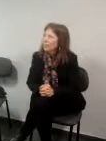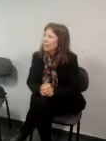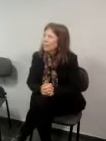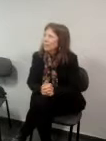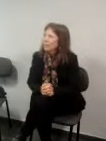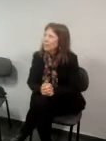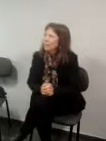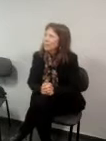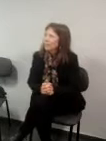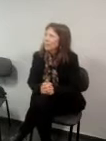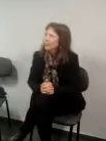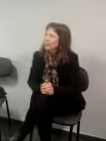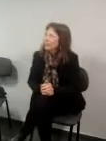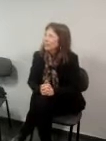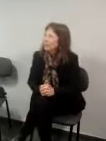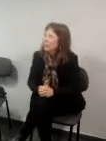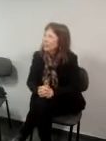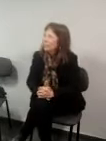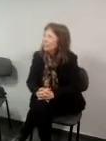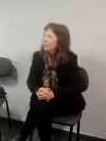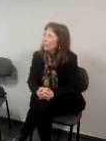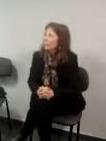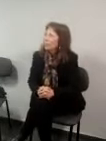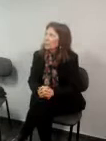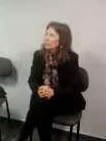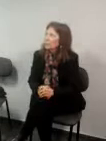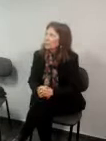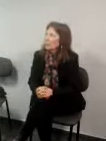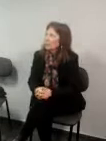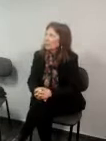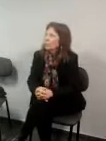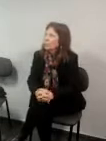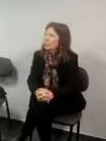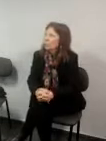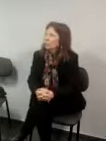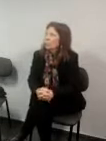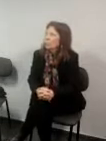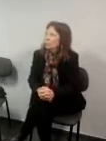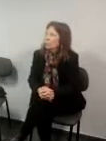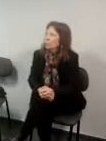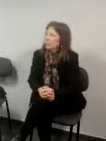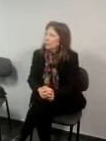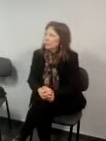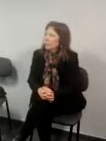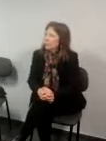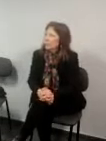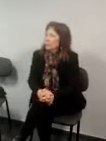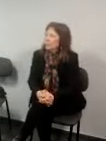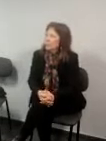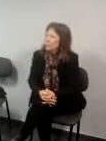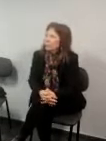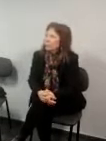intenso, vamos dizer assim, né? Pois é importante tratar o emocional. Verdade, né? Eu acho que, por isso que a gente sempre é uma questão